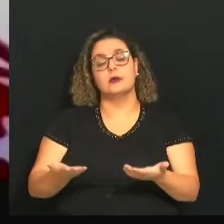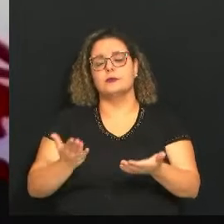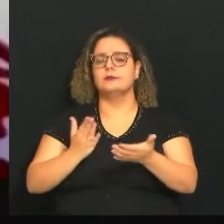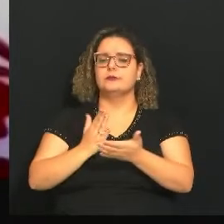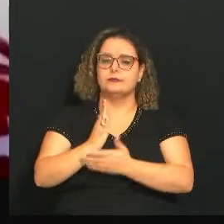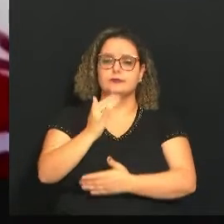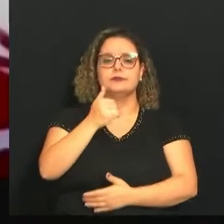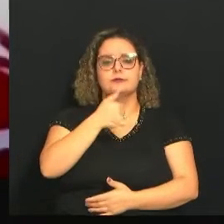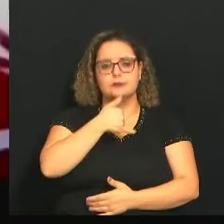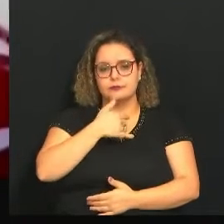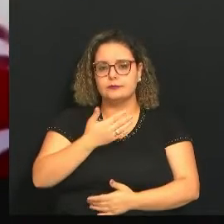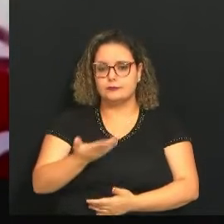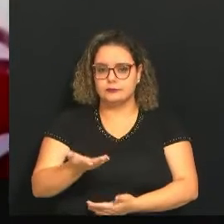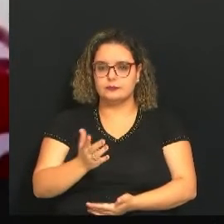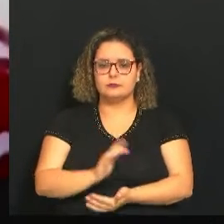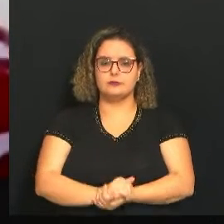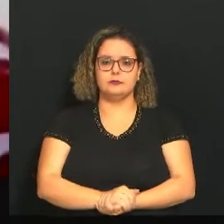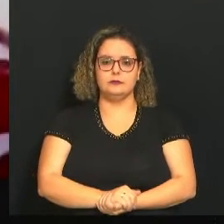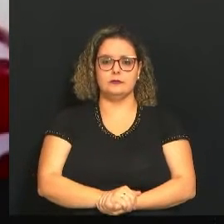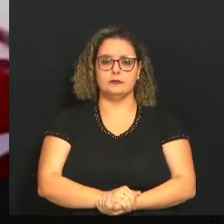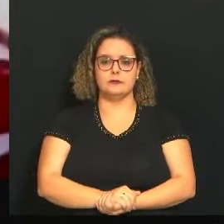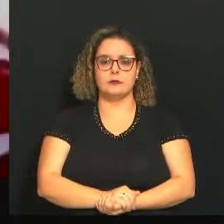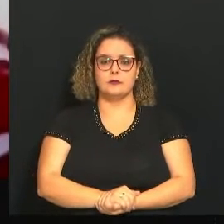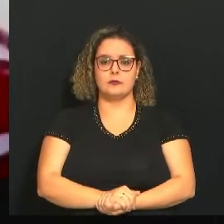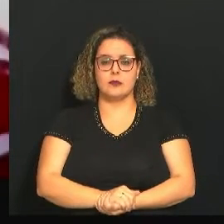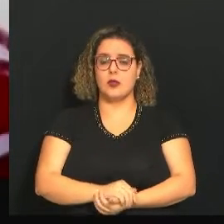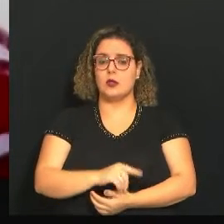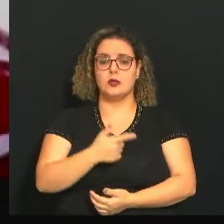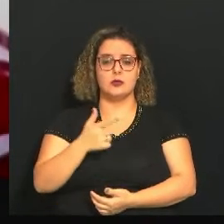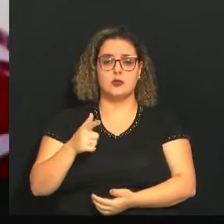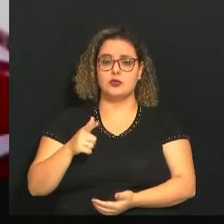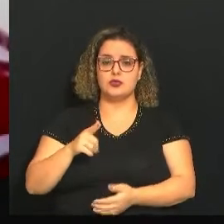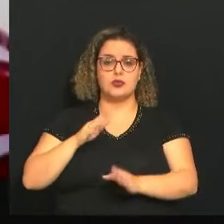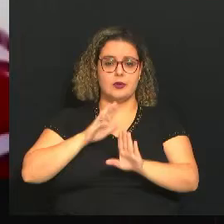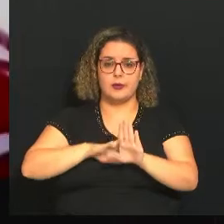foi aprovado, a gente não tinha a execução do ano de